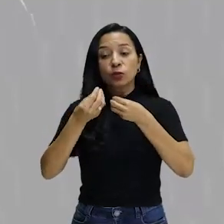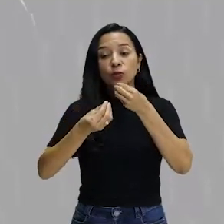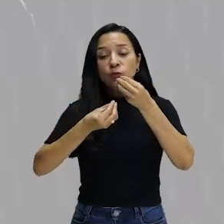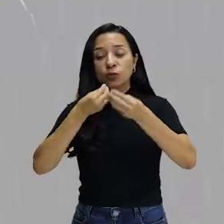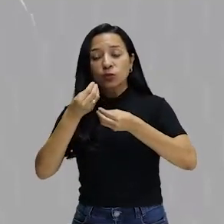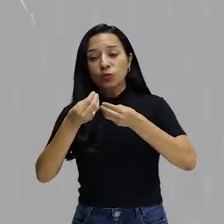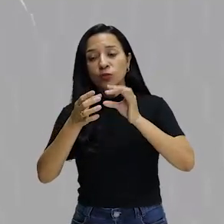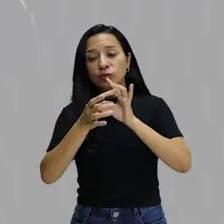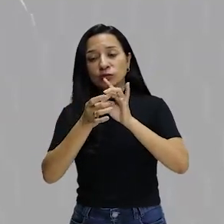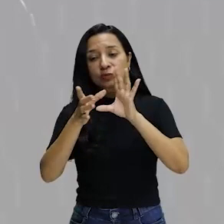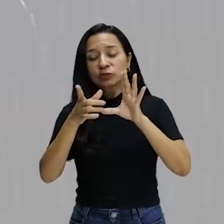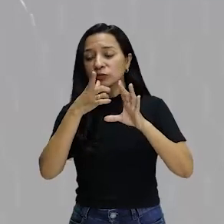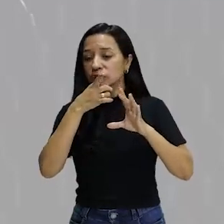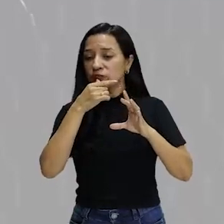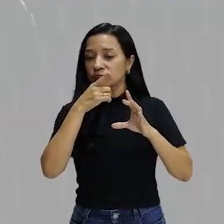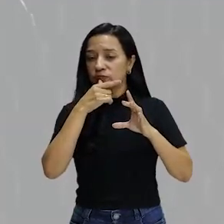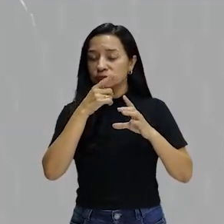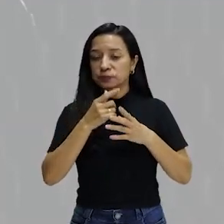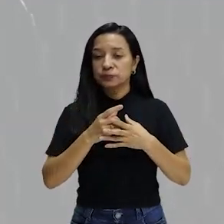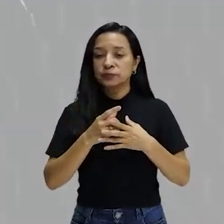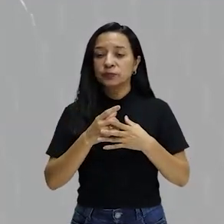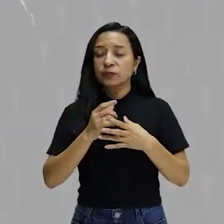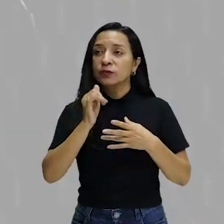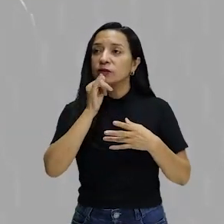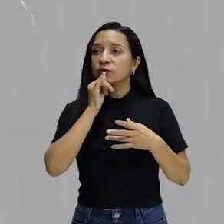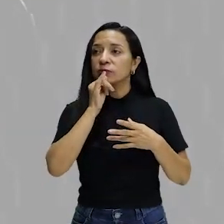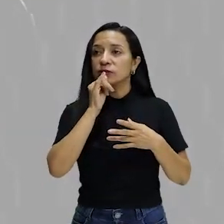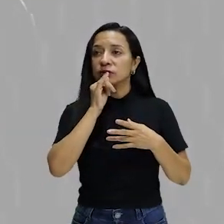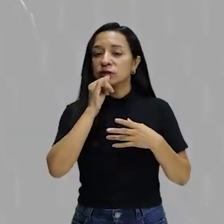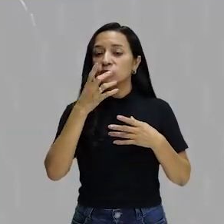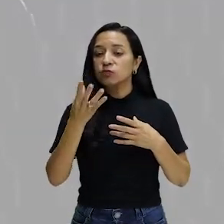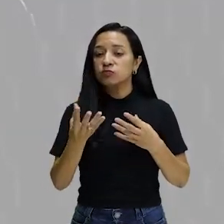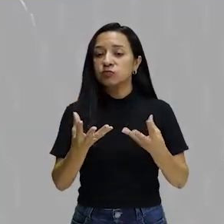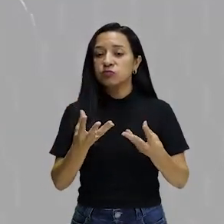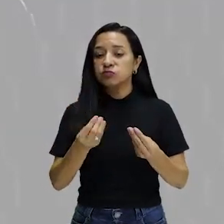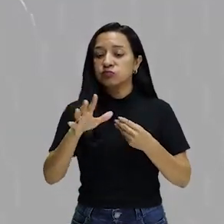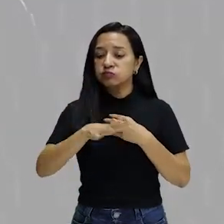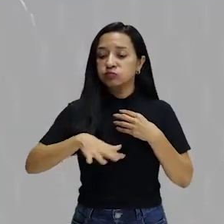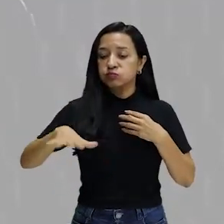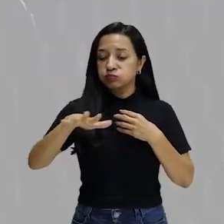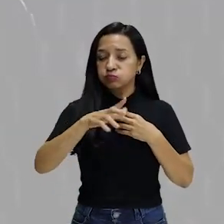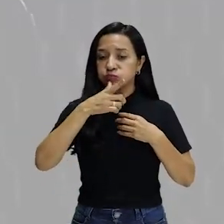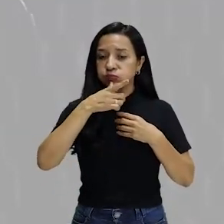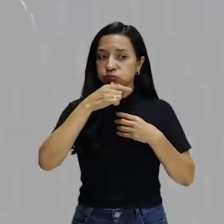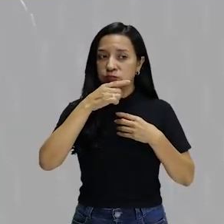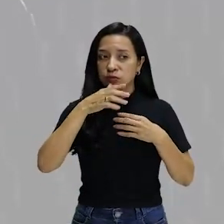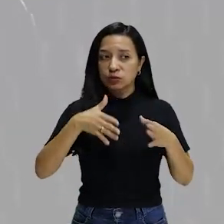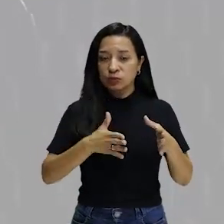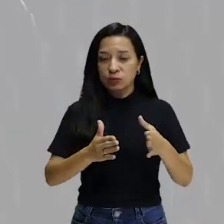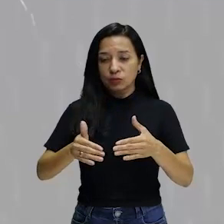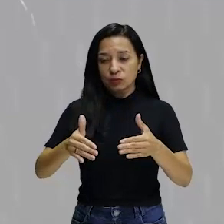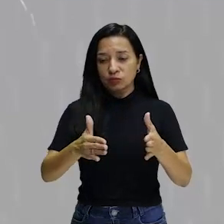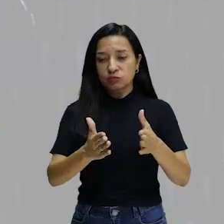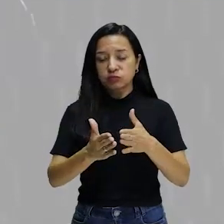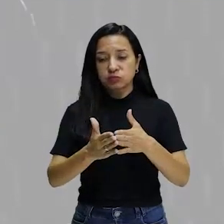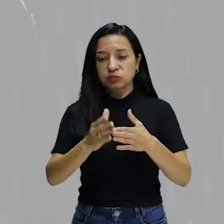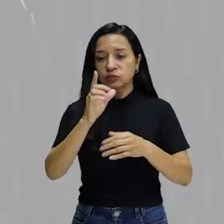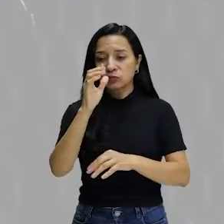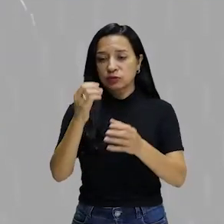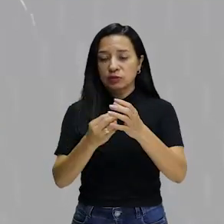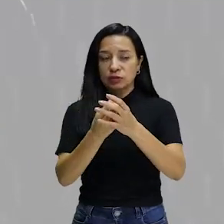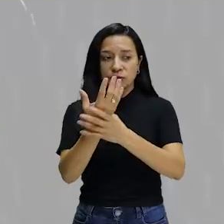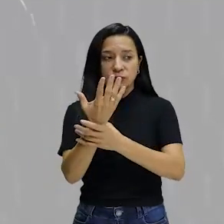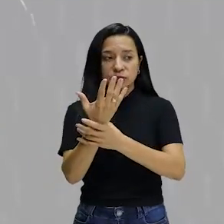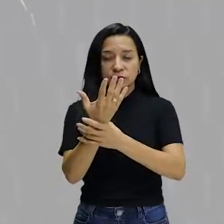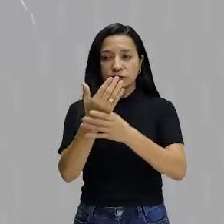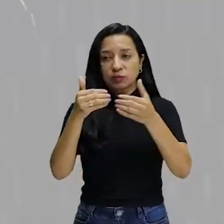a disponibilidade de água, né? Quando, por exemplo, tem muita água presente na planta, os estômatos